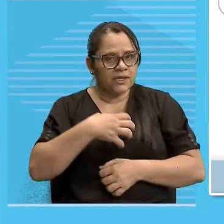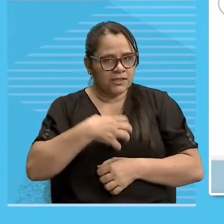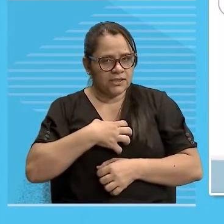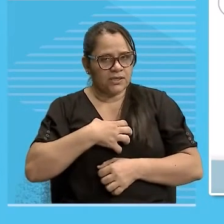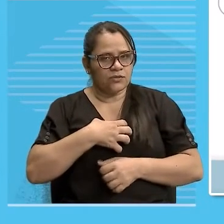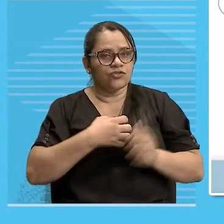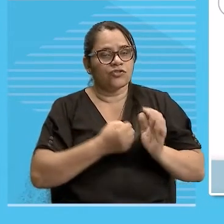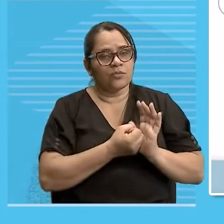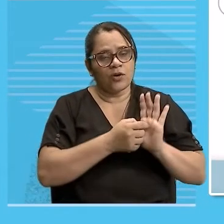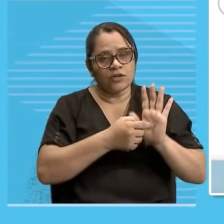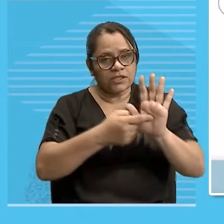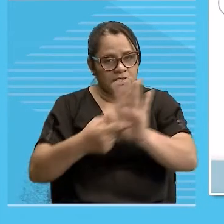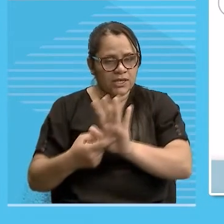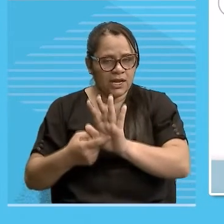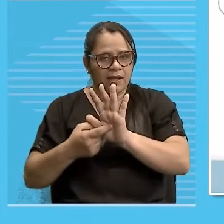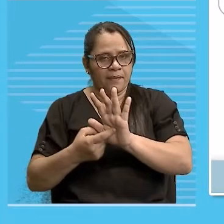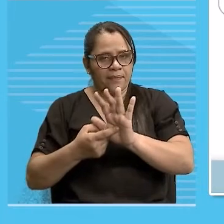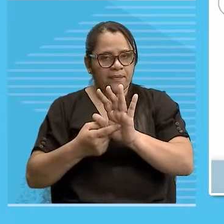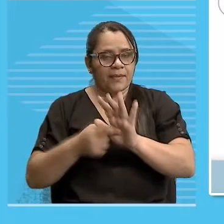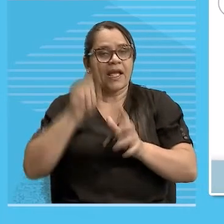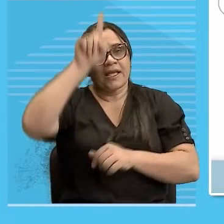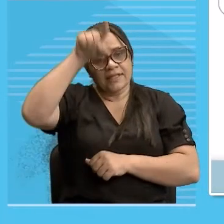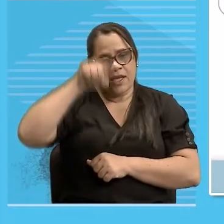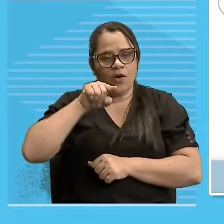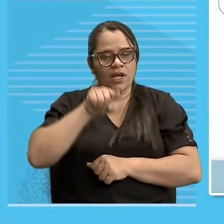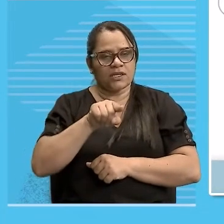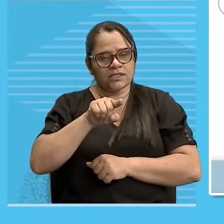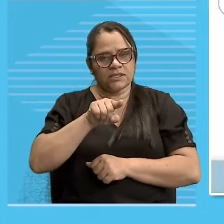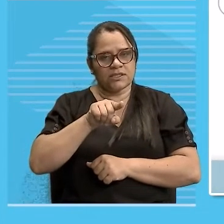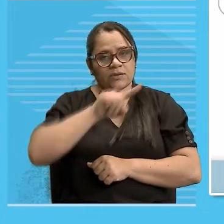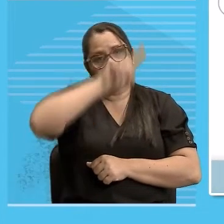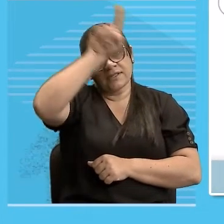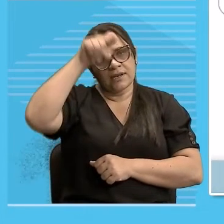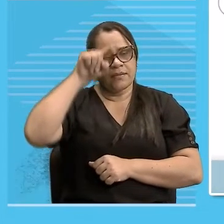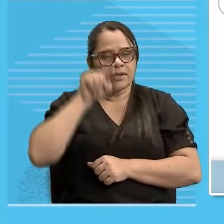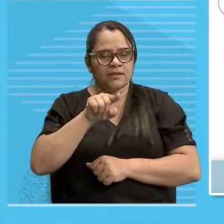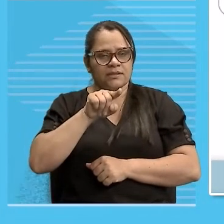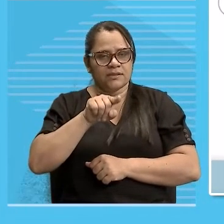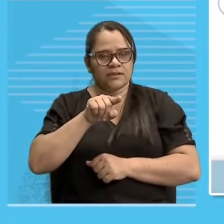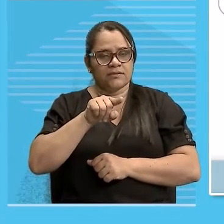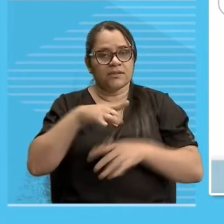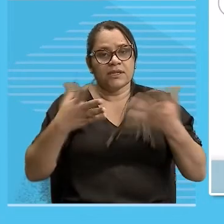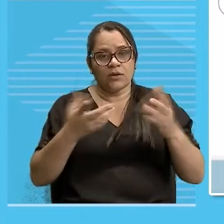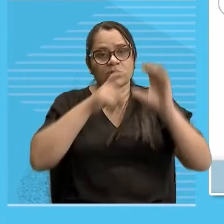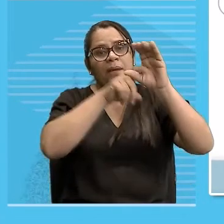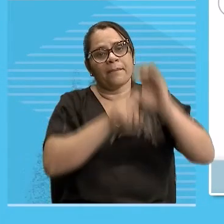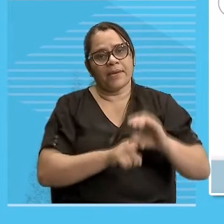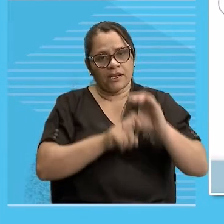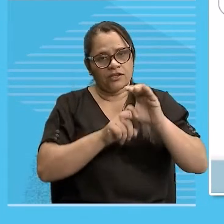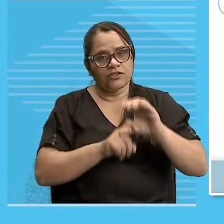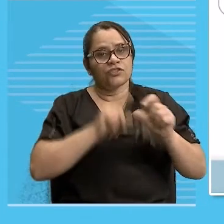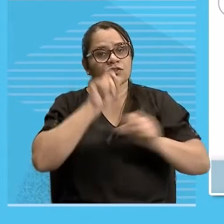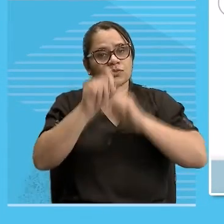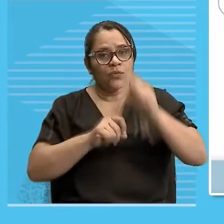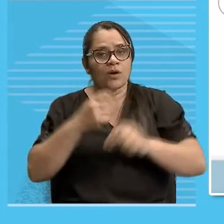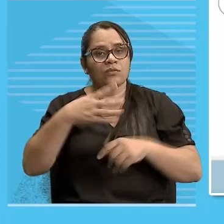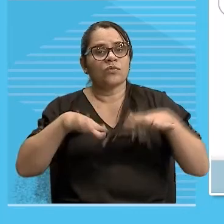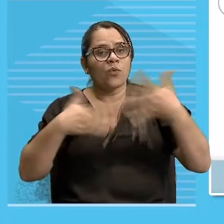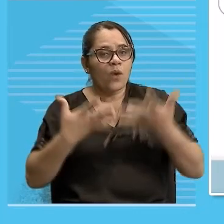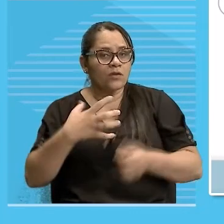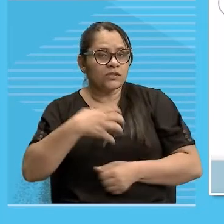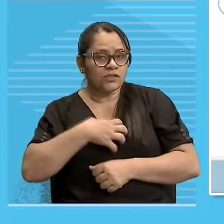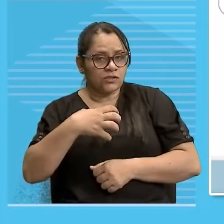emoções. Por exemplo, você vê interrogações, exclamações, dependendo daquilo que você quer expressar no momento. A gente até vê, em